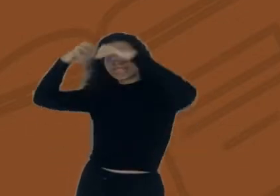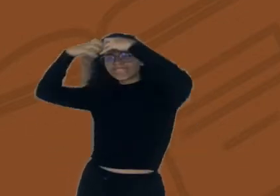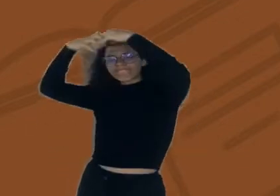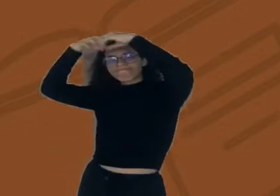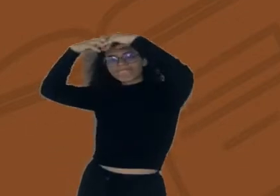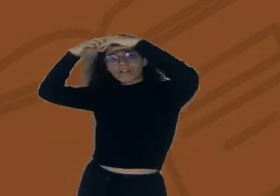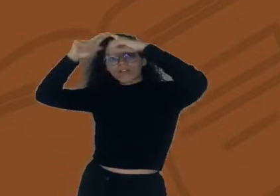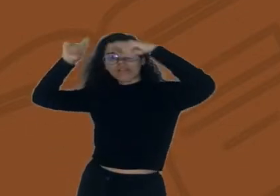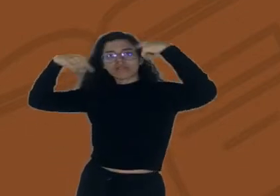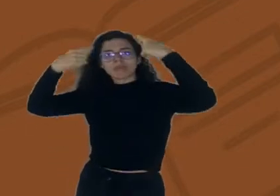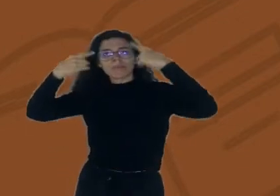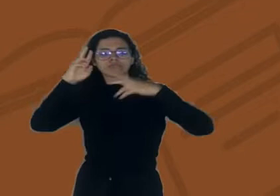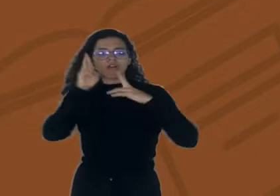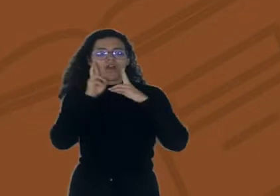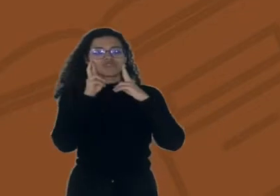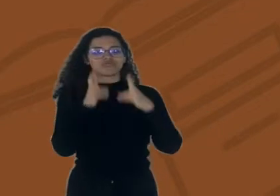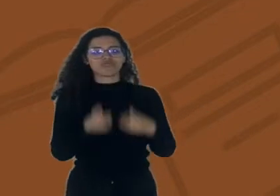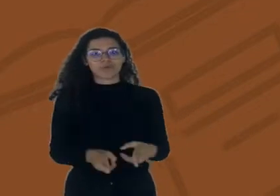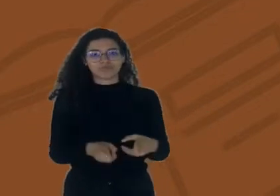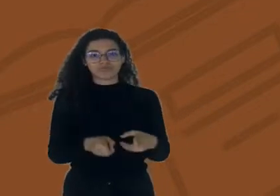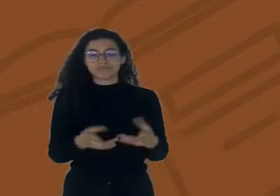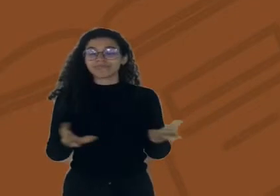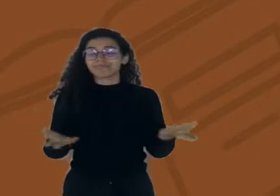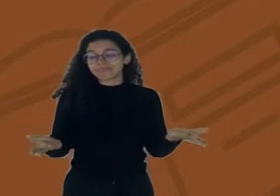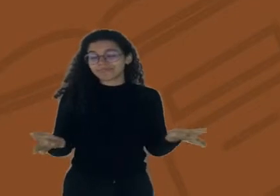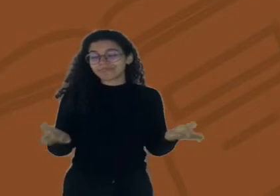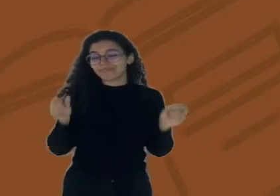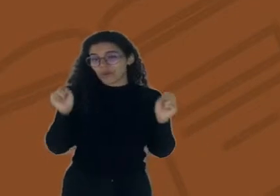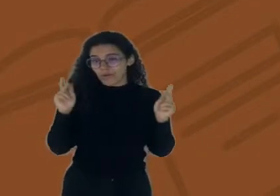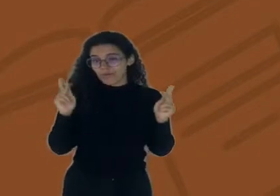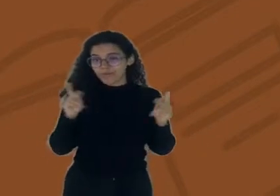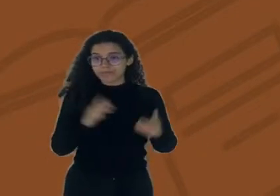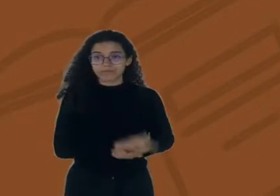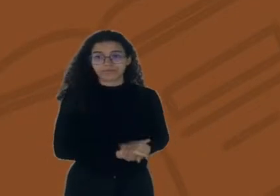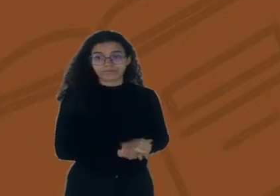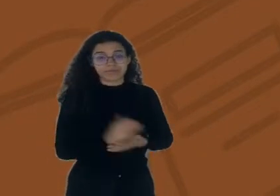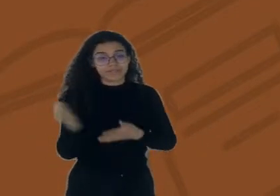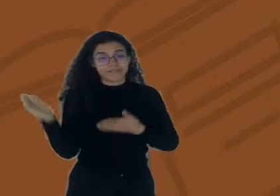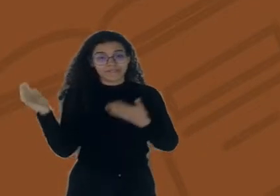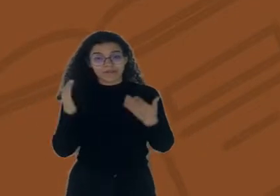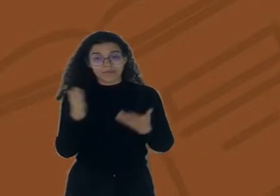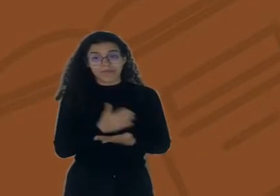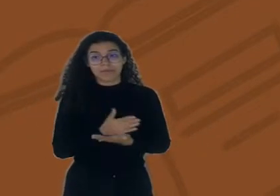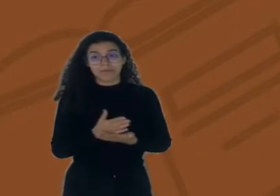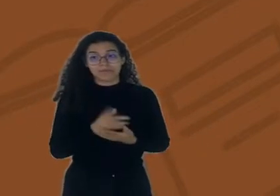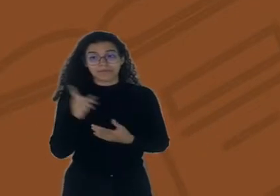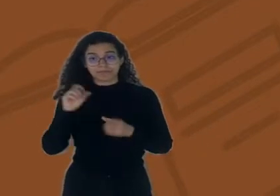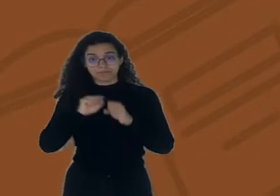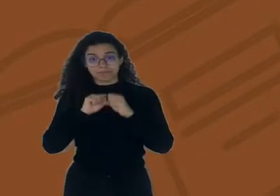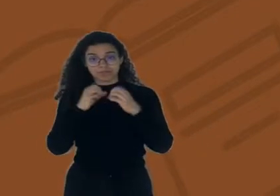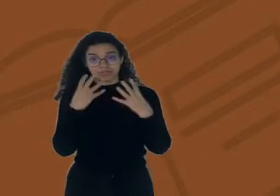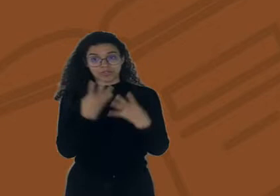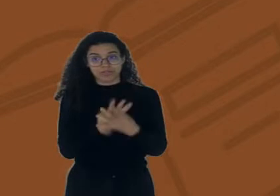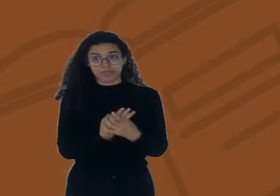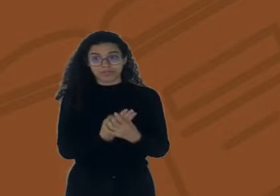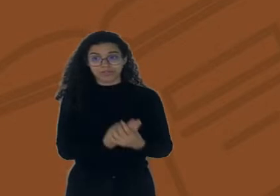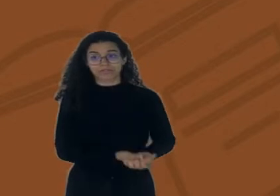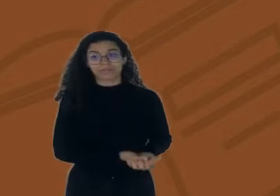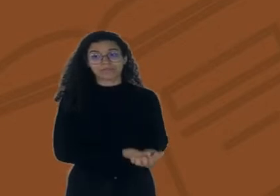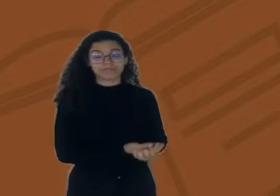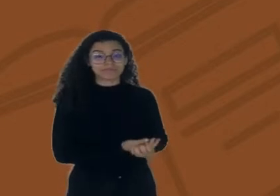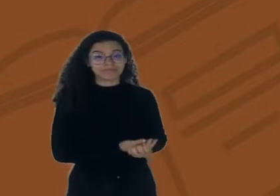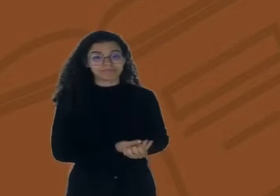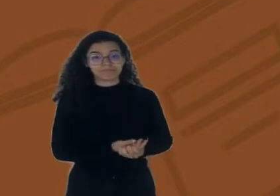vocês enviarem aí uma resposta, ok? Então vamos lá. Vamos acompanhar aqui no slide, sistema